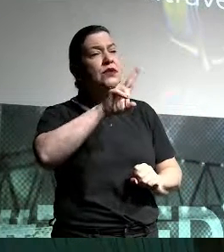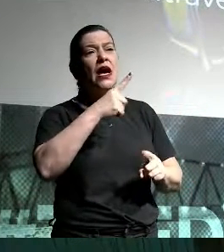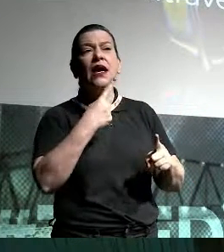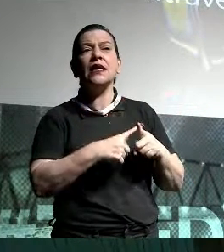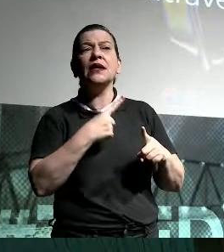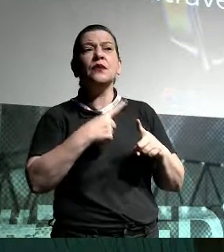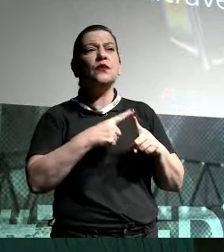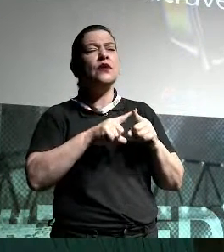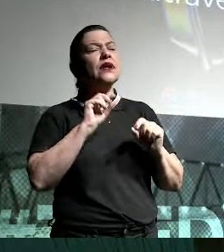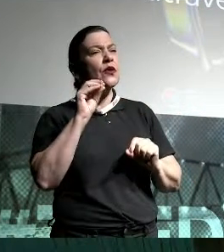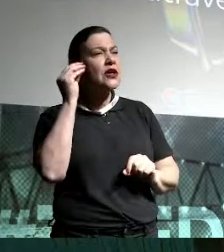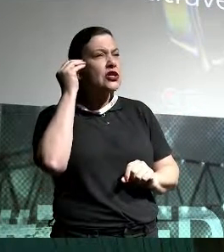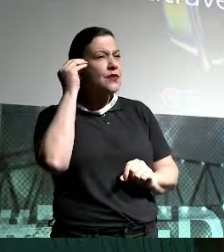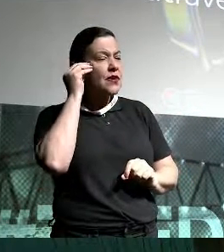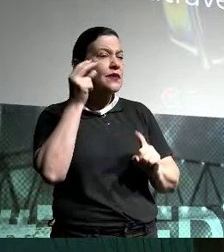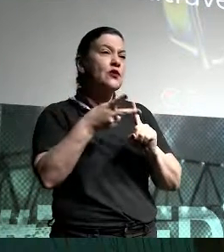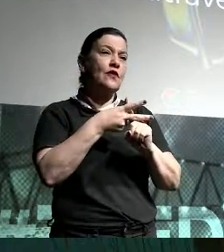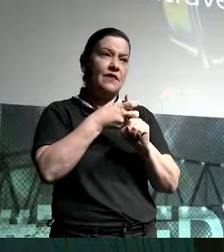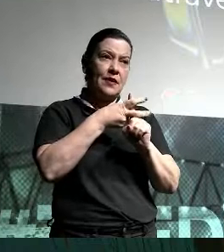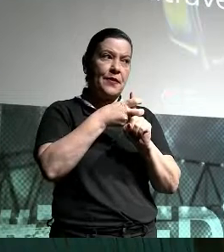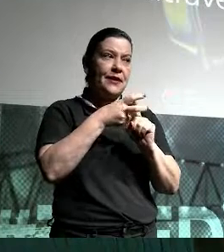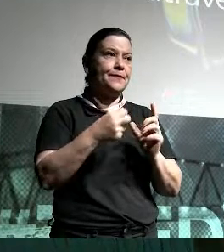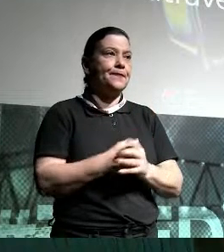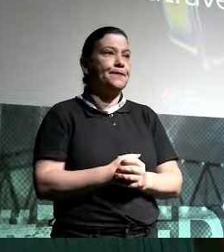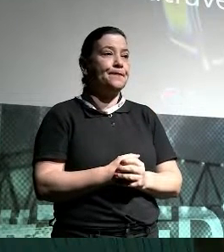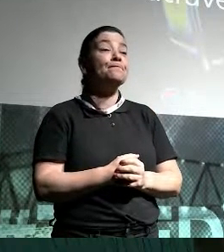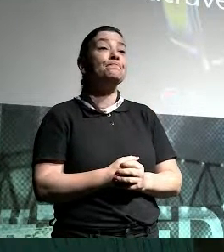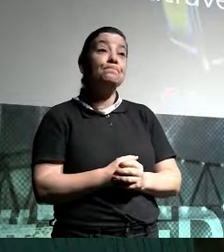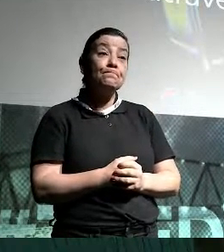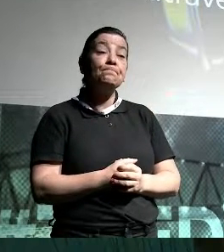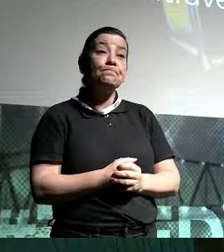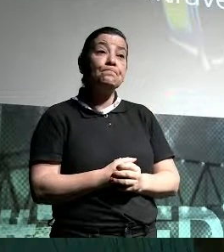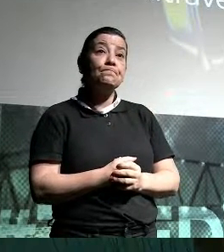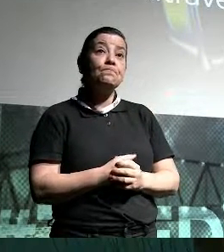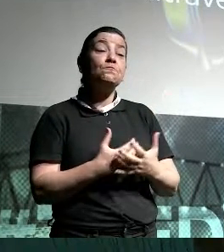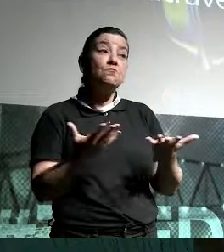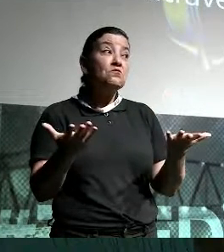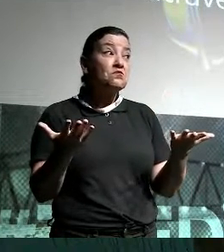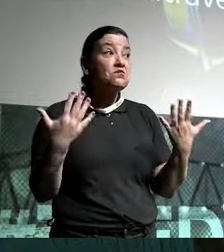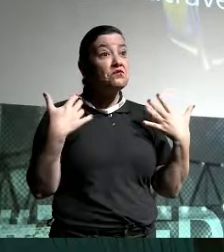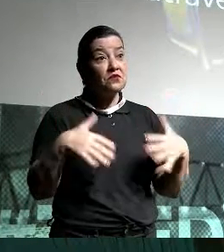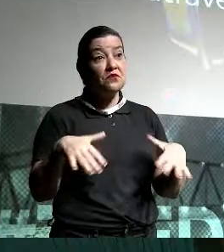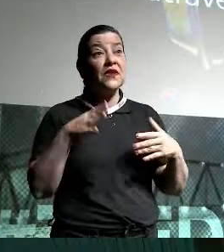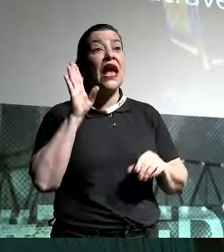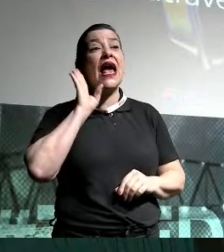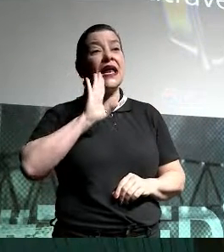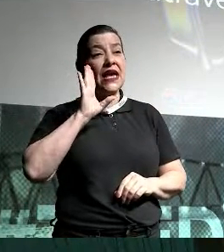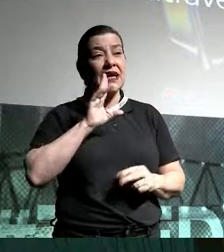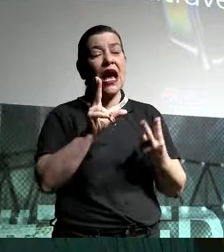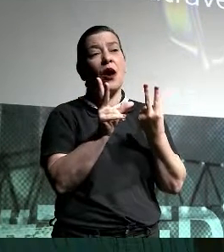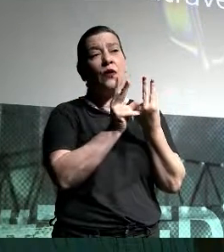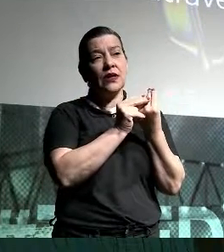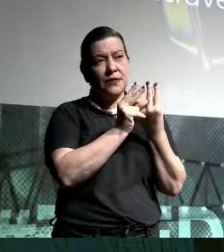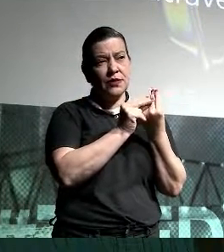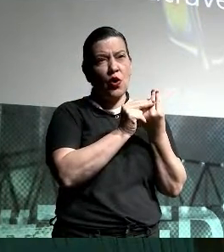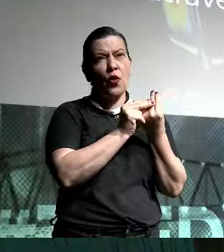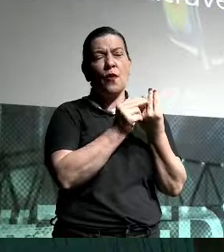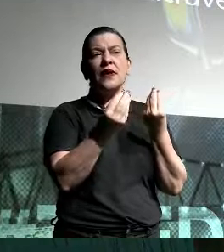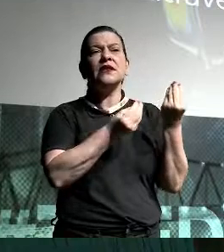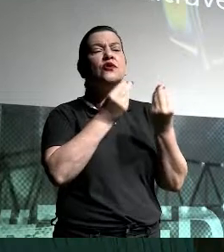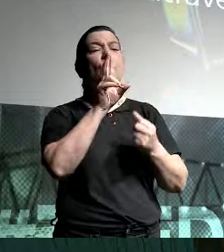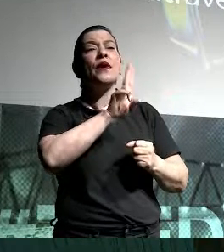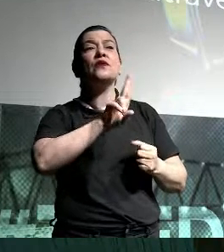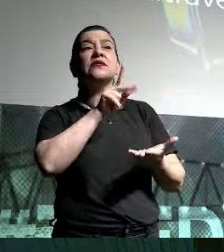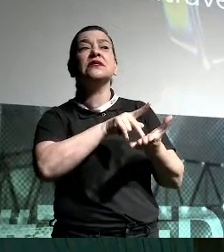gente implementou ela no Flutter, né? E, pô, é da hora a cripto, né? É legal, mas como que ela é usada no